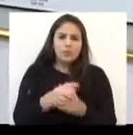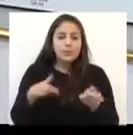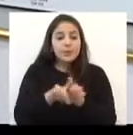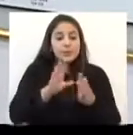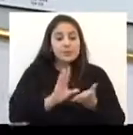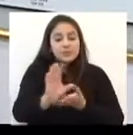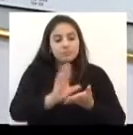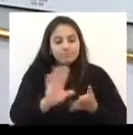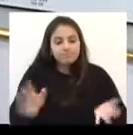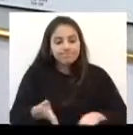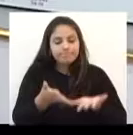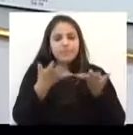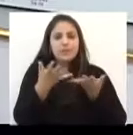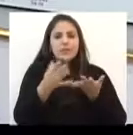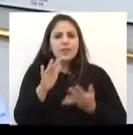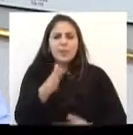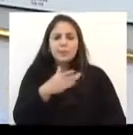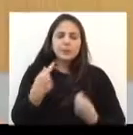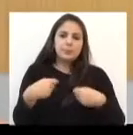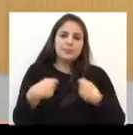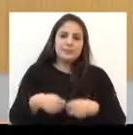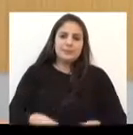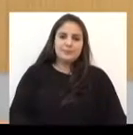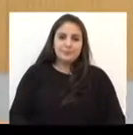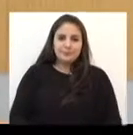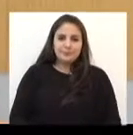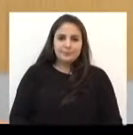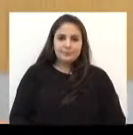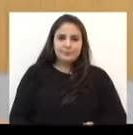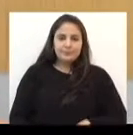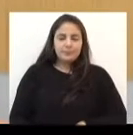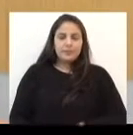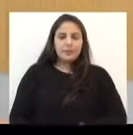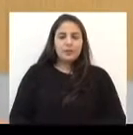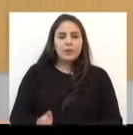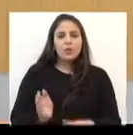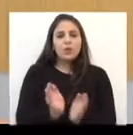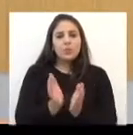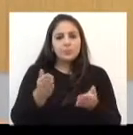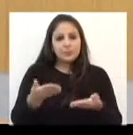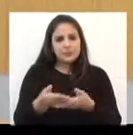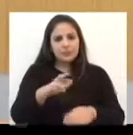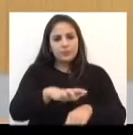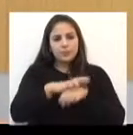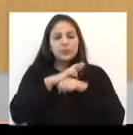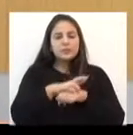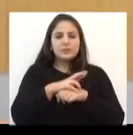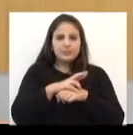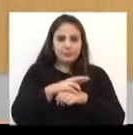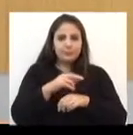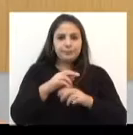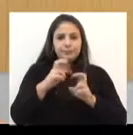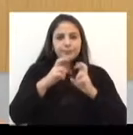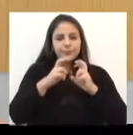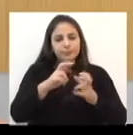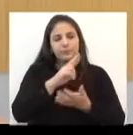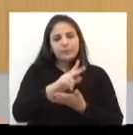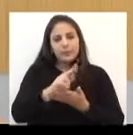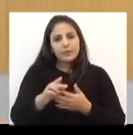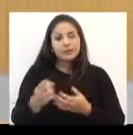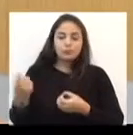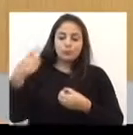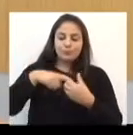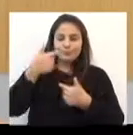seria o mínimo do que eles precisam e merecem. A Frente Parlamentar em Defesa do Trânsito Seguro retomou os